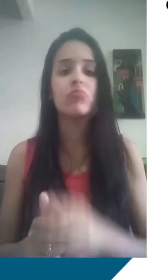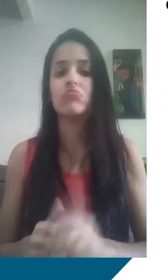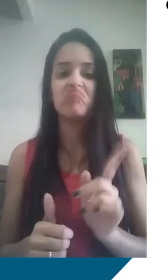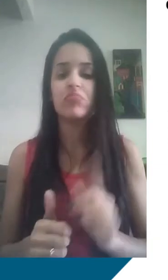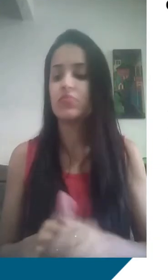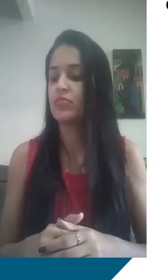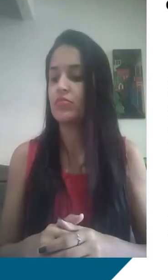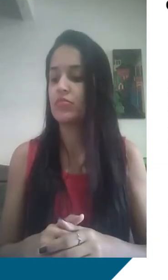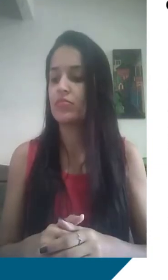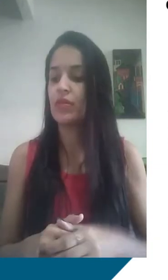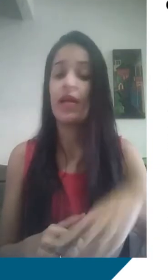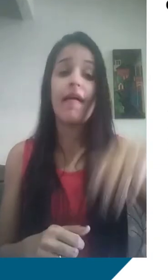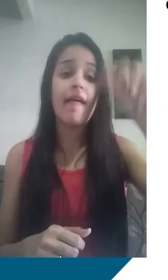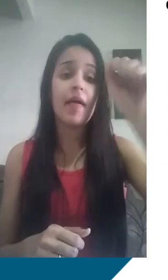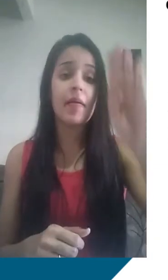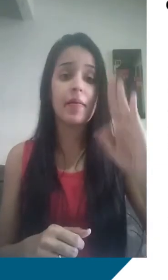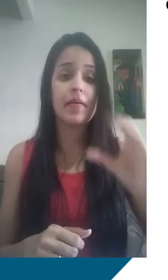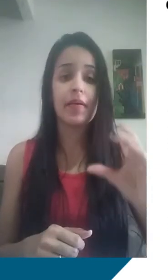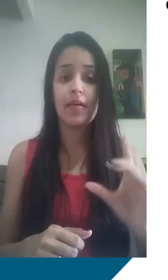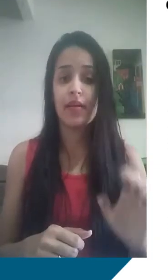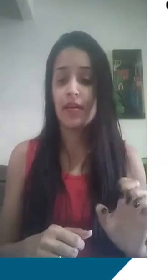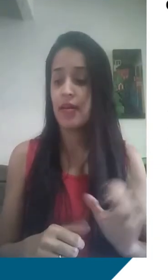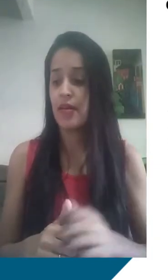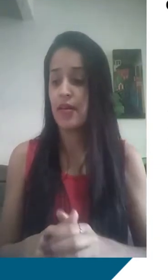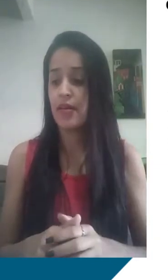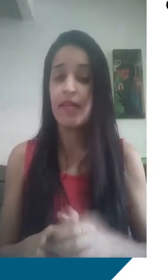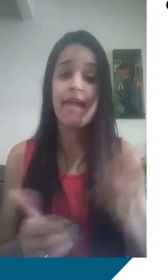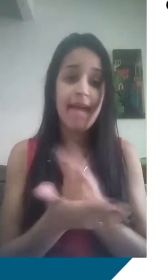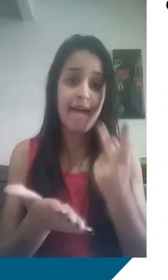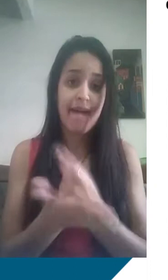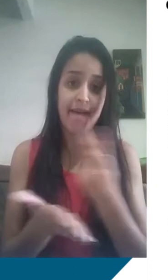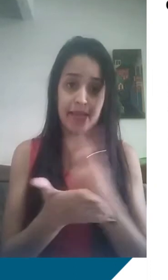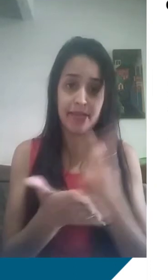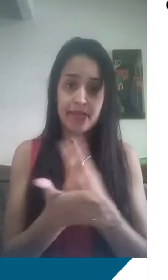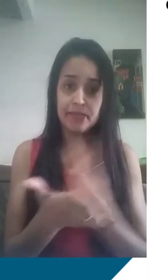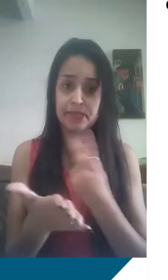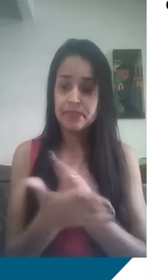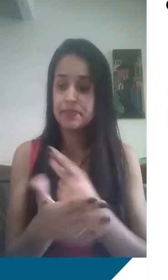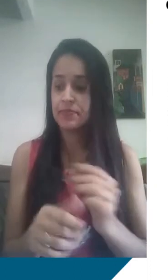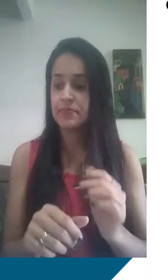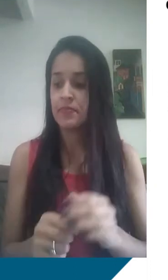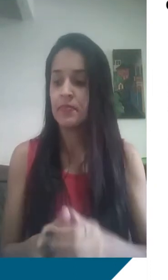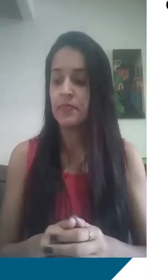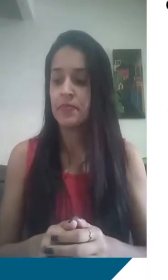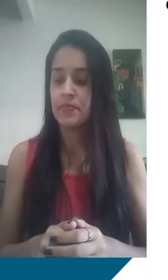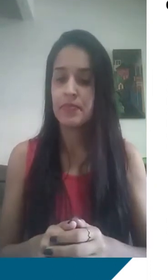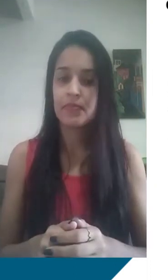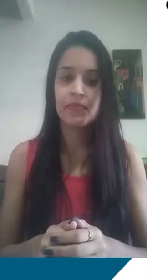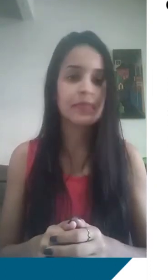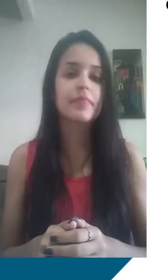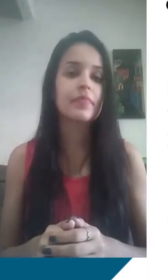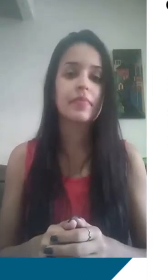Sobre as alternativas incorretas A, B, C e E, podemos dizer que a expressão a singularidade retoma o fato de as moças afirmarem